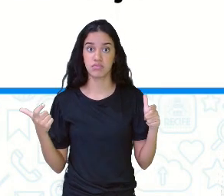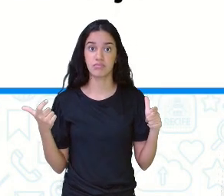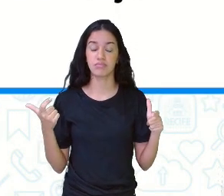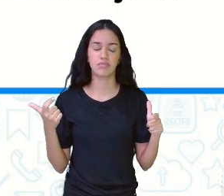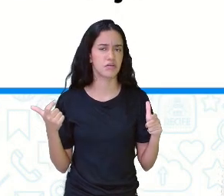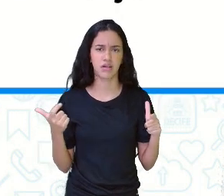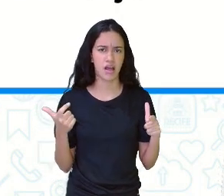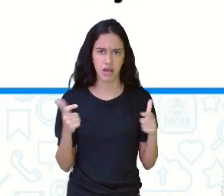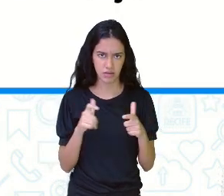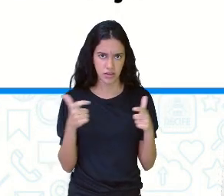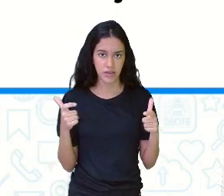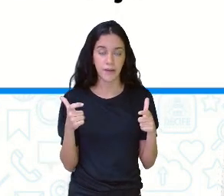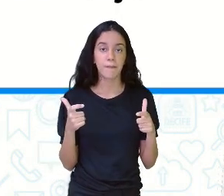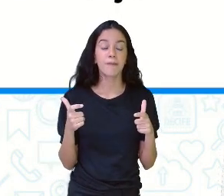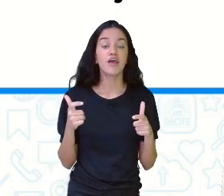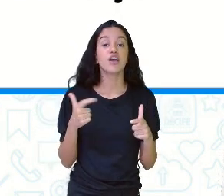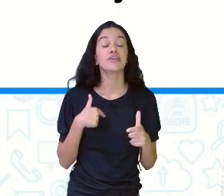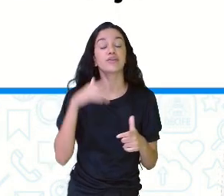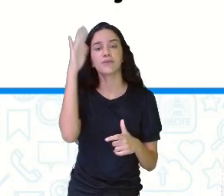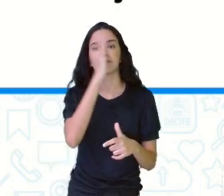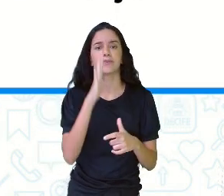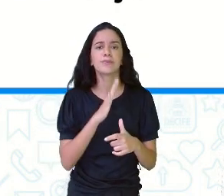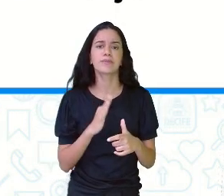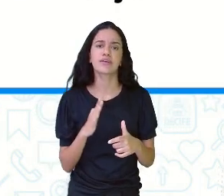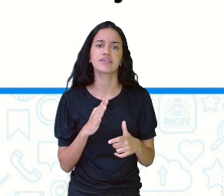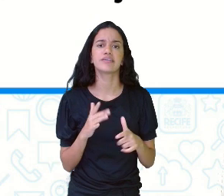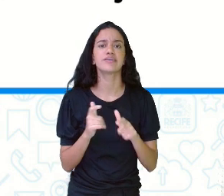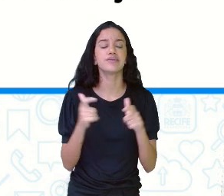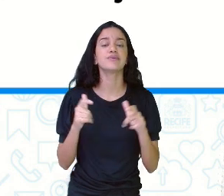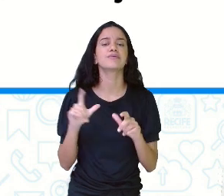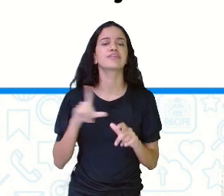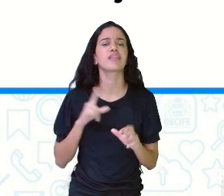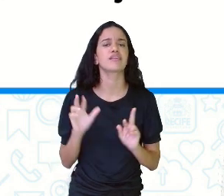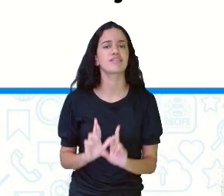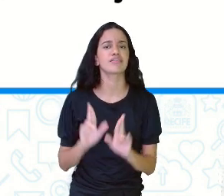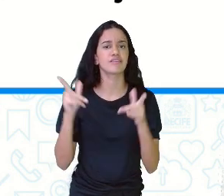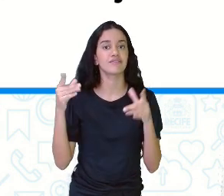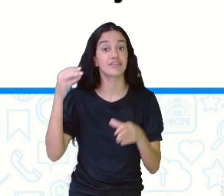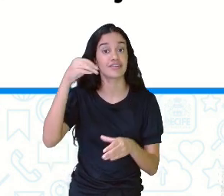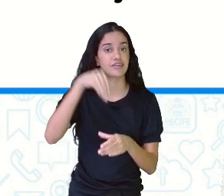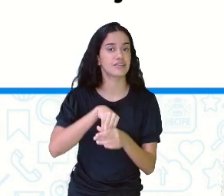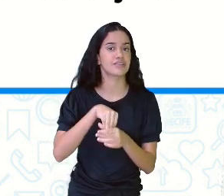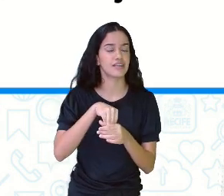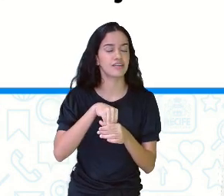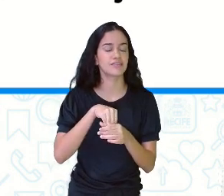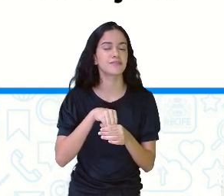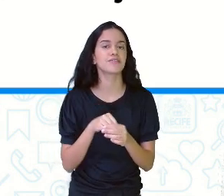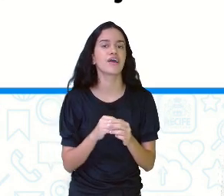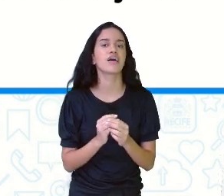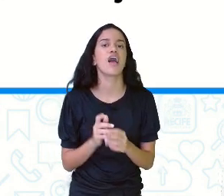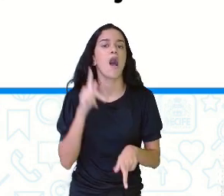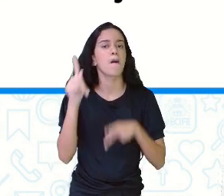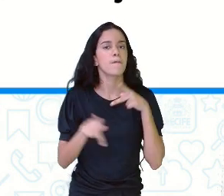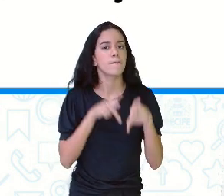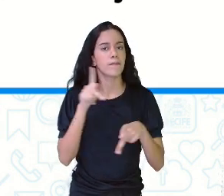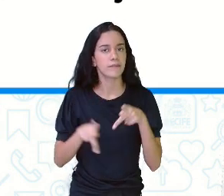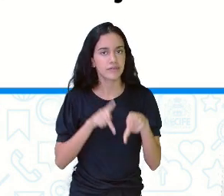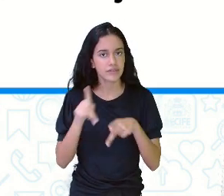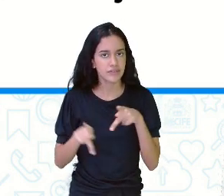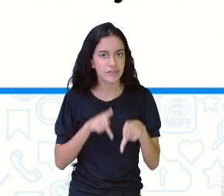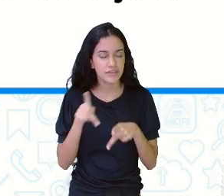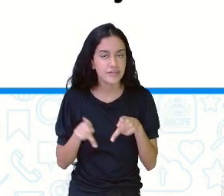nenhum exagero. O Brasil apresenta grandes diferenças internas quanto à população,